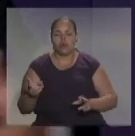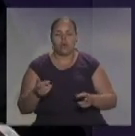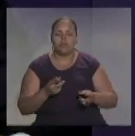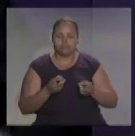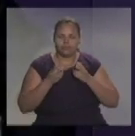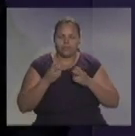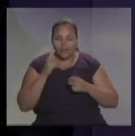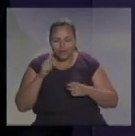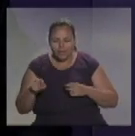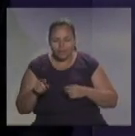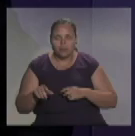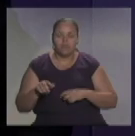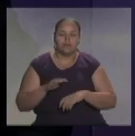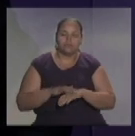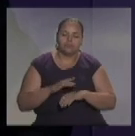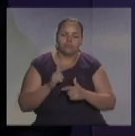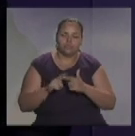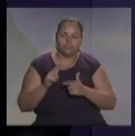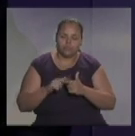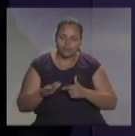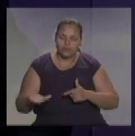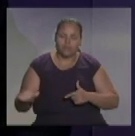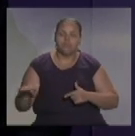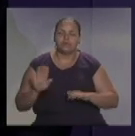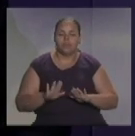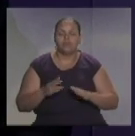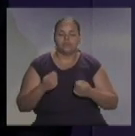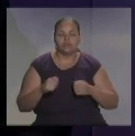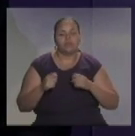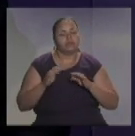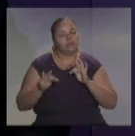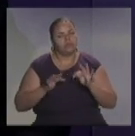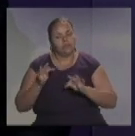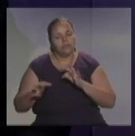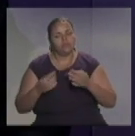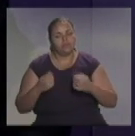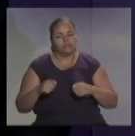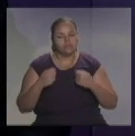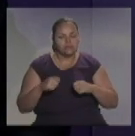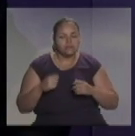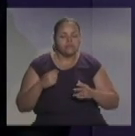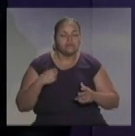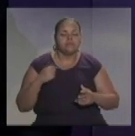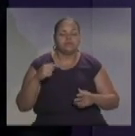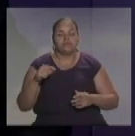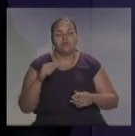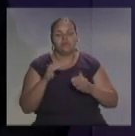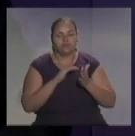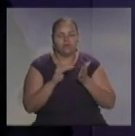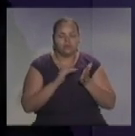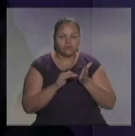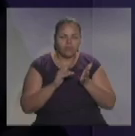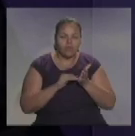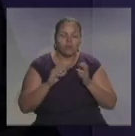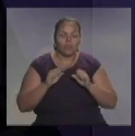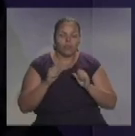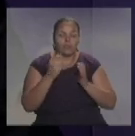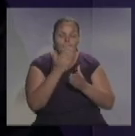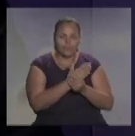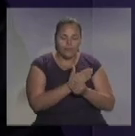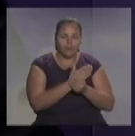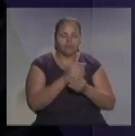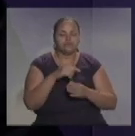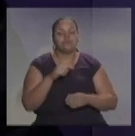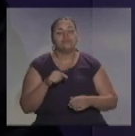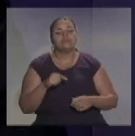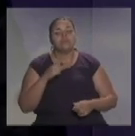detectar, nós precisamos tratar. E trata pela Secretaria de Saúde. Então a gente está pedindo audiência a esses secretários para que nessas pastas a gente possa